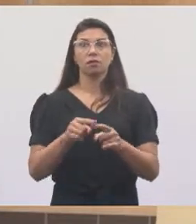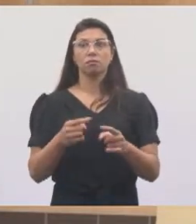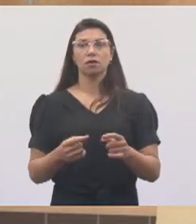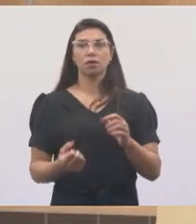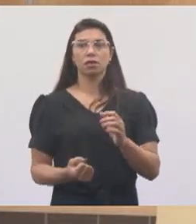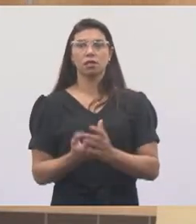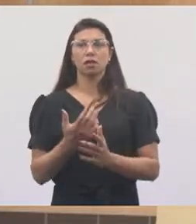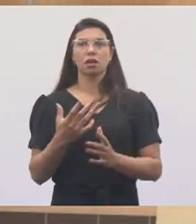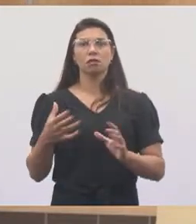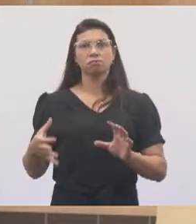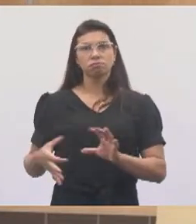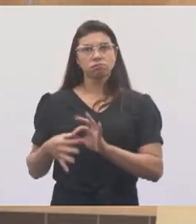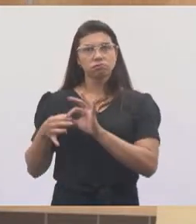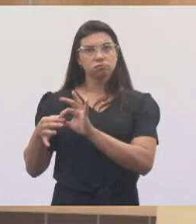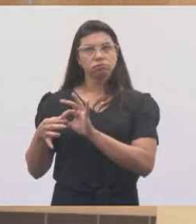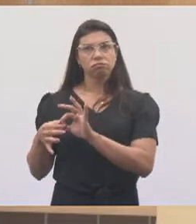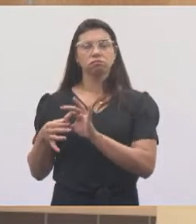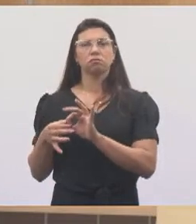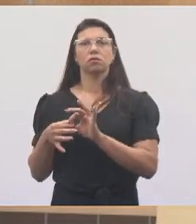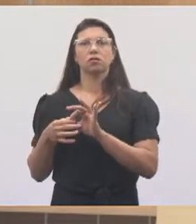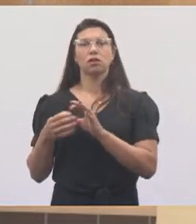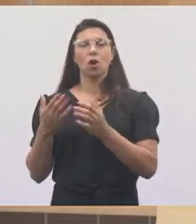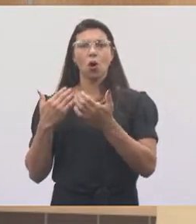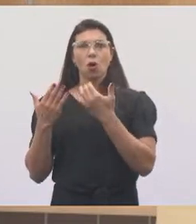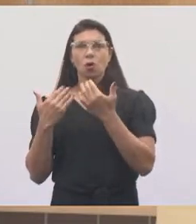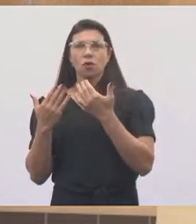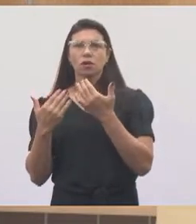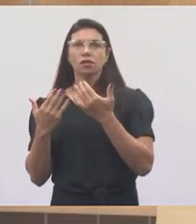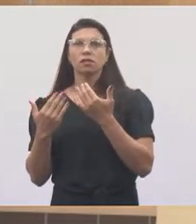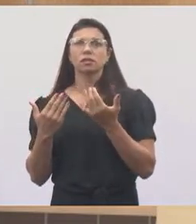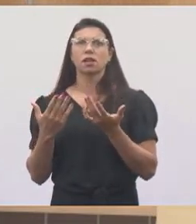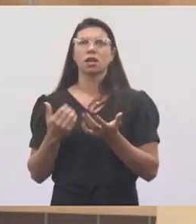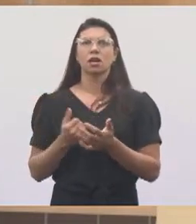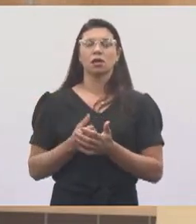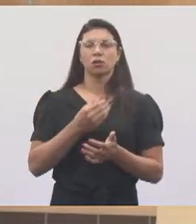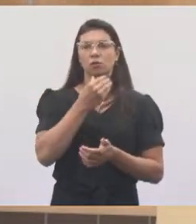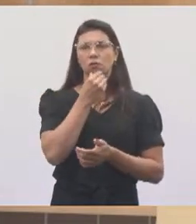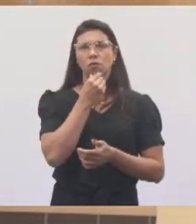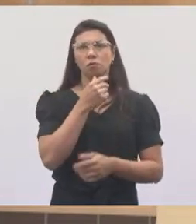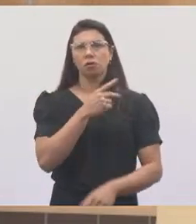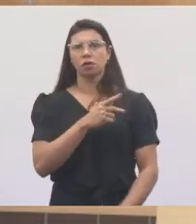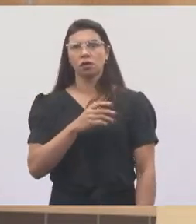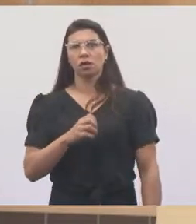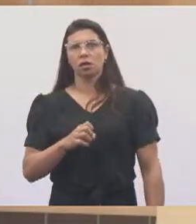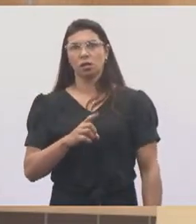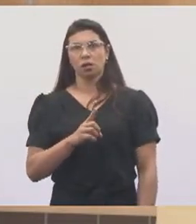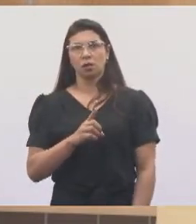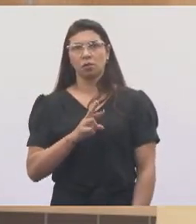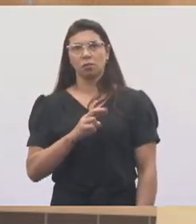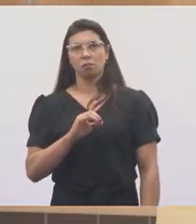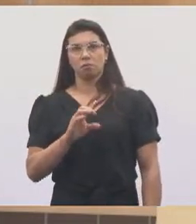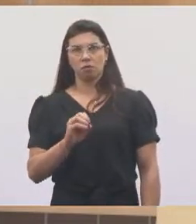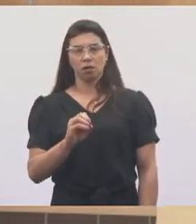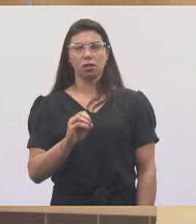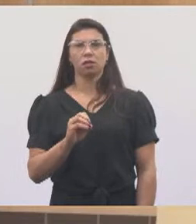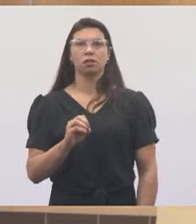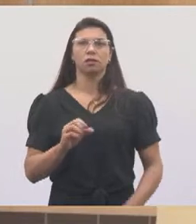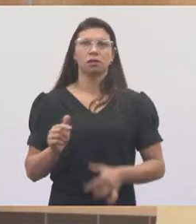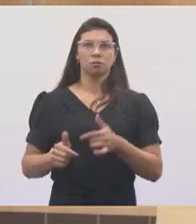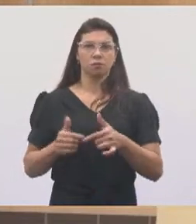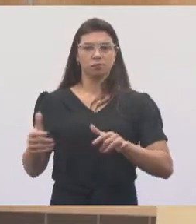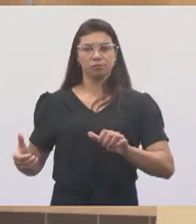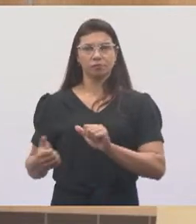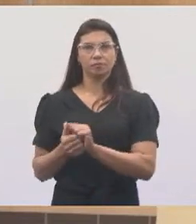criei um vínculo de conversar bastante com o Pedrinho, que trabalhava com ele ali,